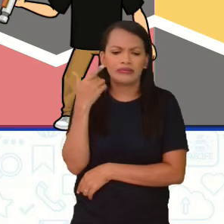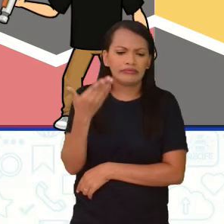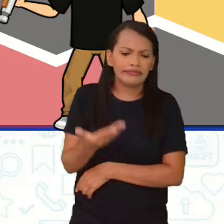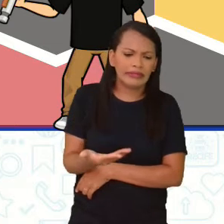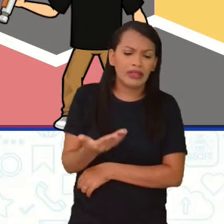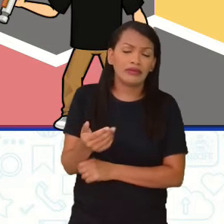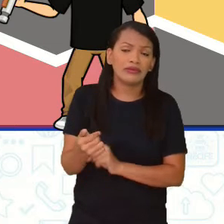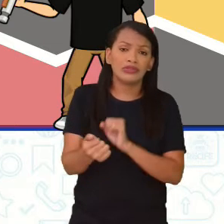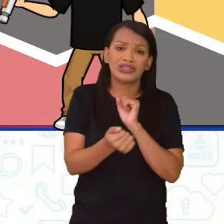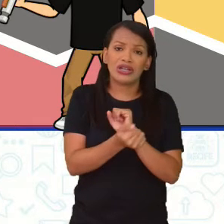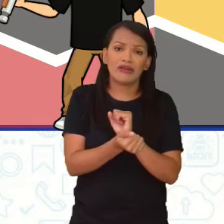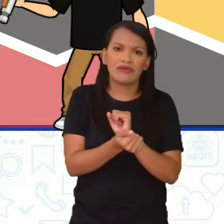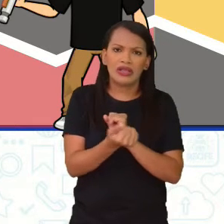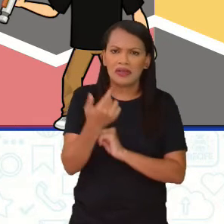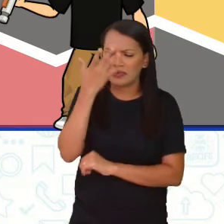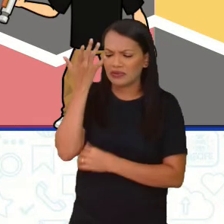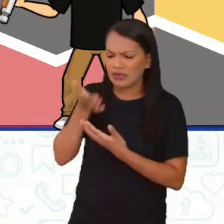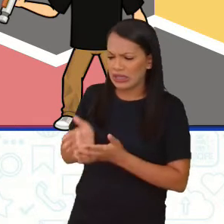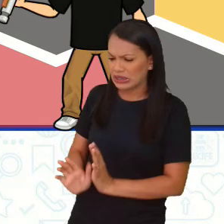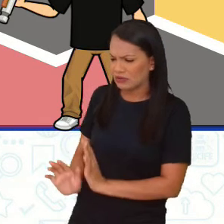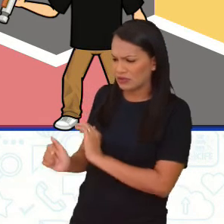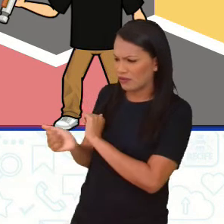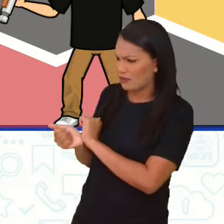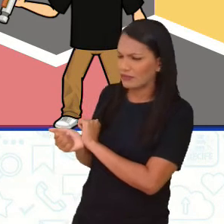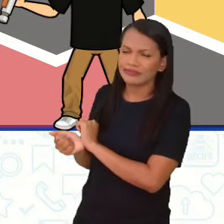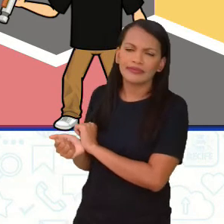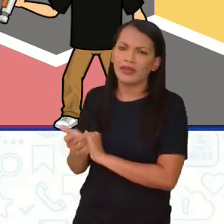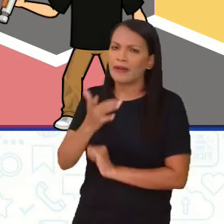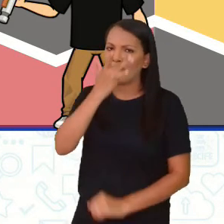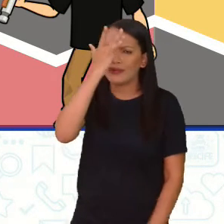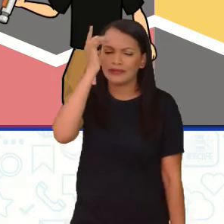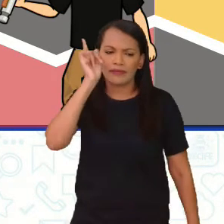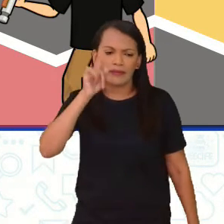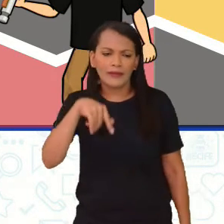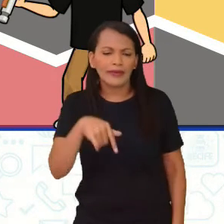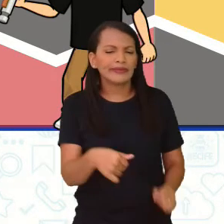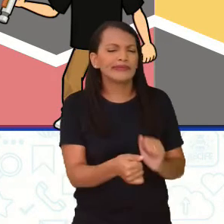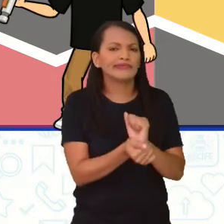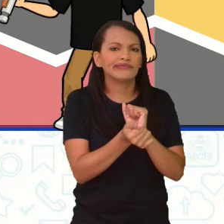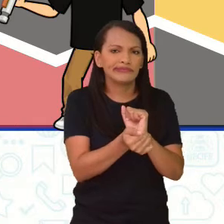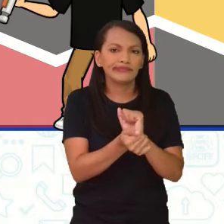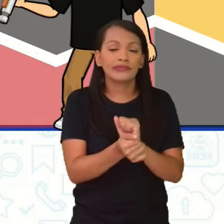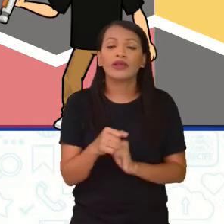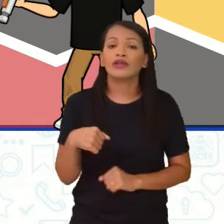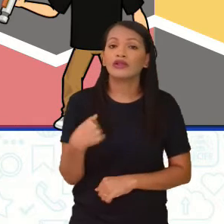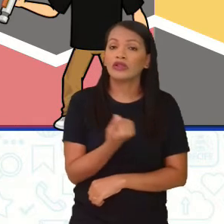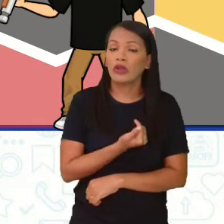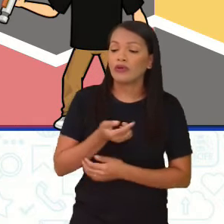situação de escravidão. A gente nasce menino,